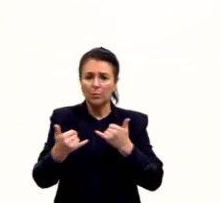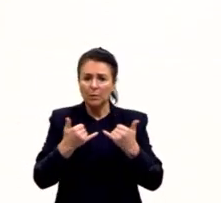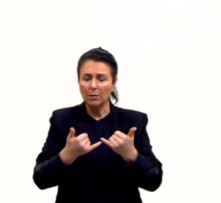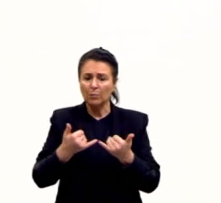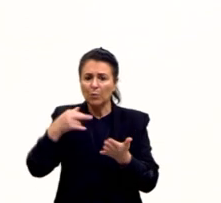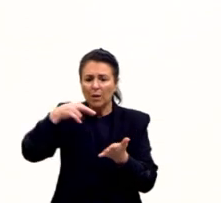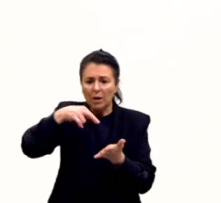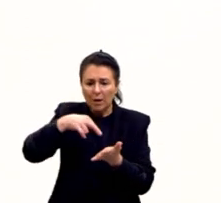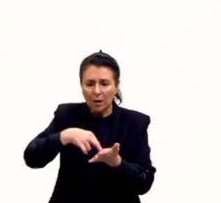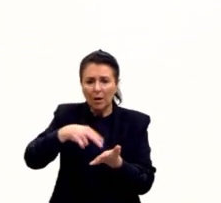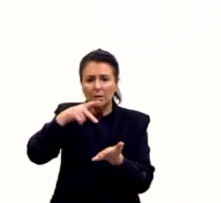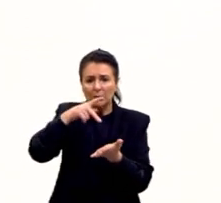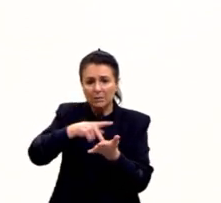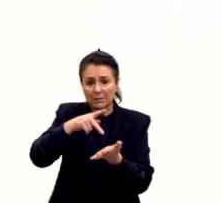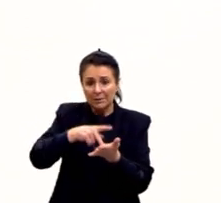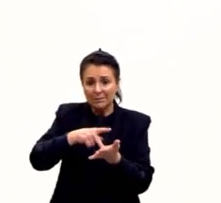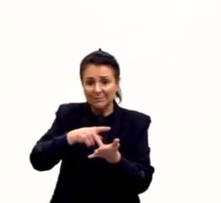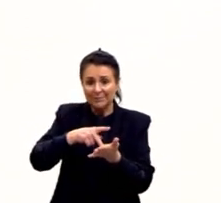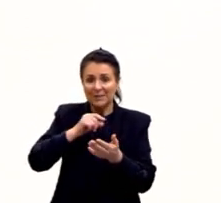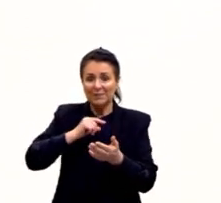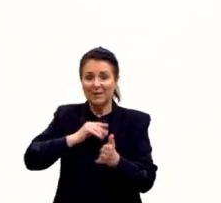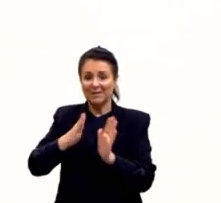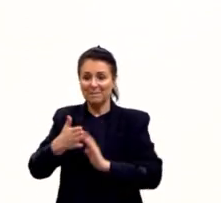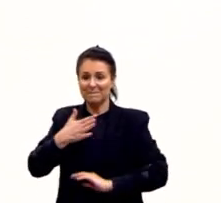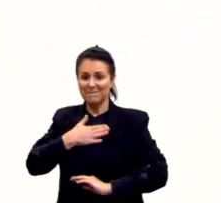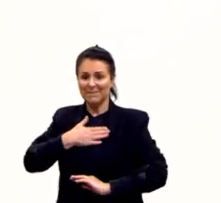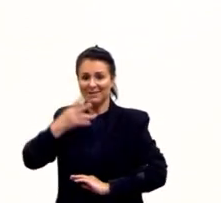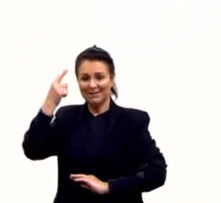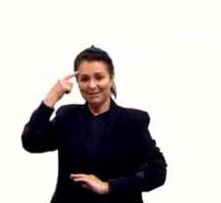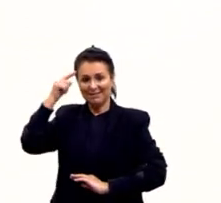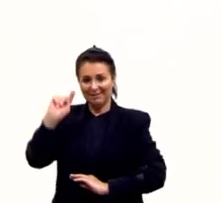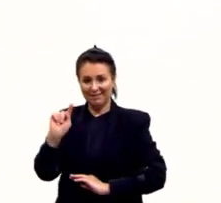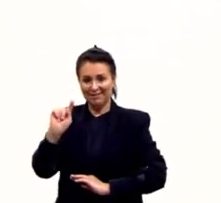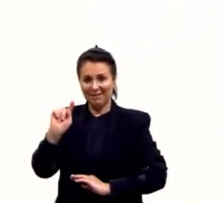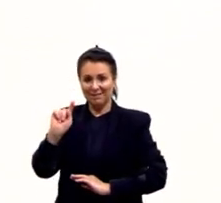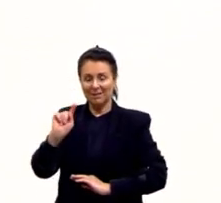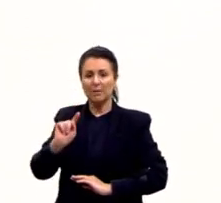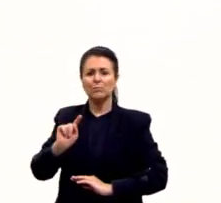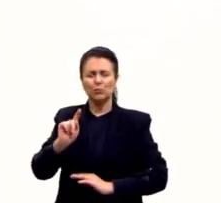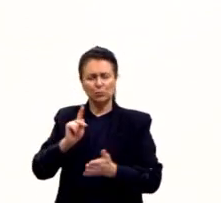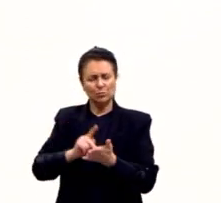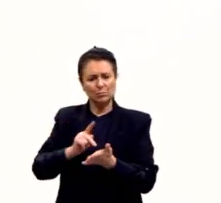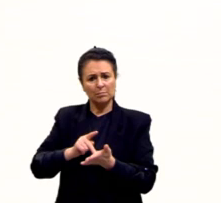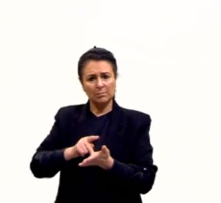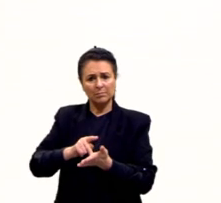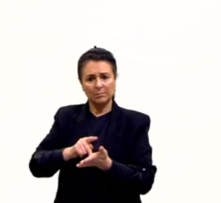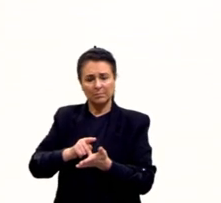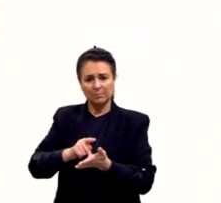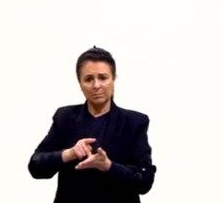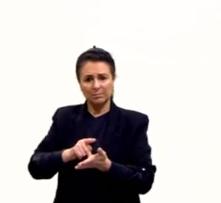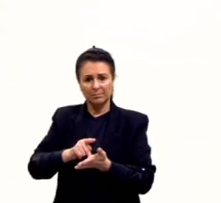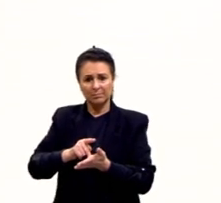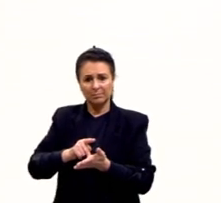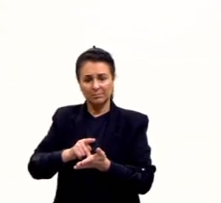reais que vão fazer com que a minha ideia ela seja de Fato né positivado as pessoas